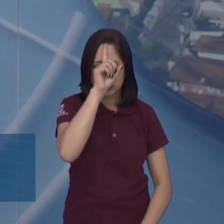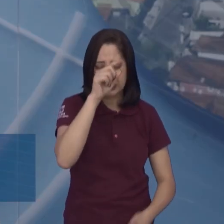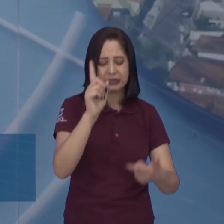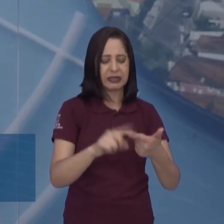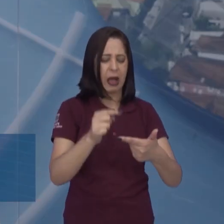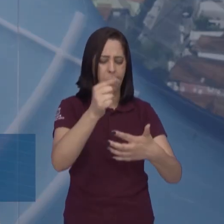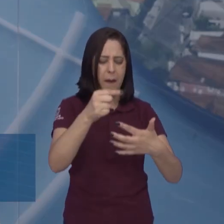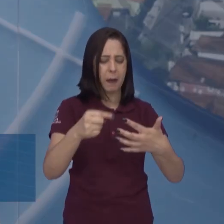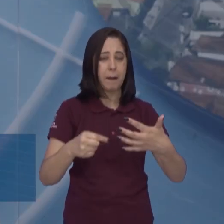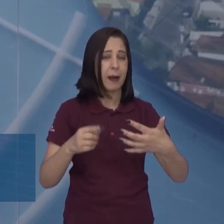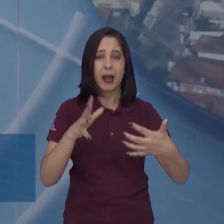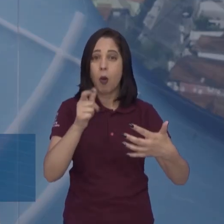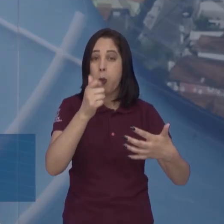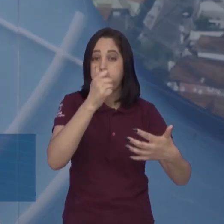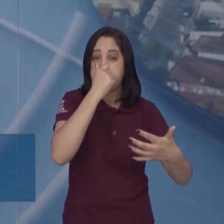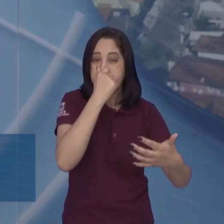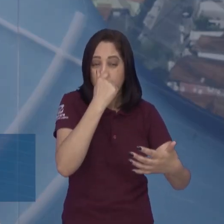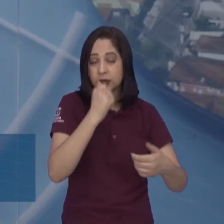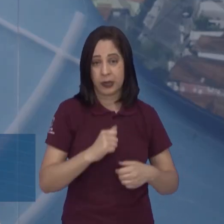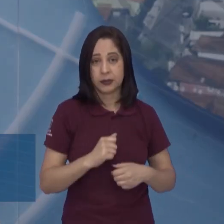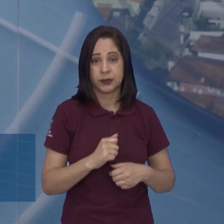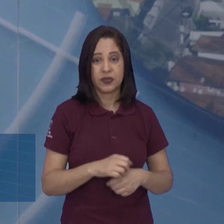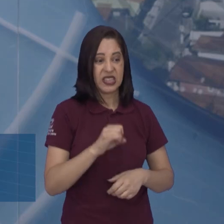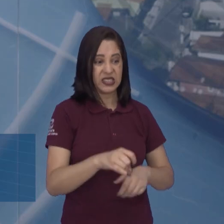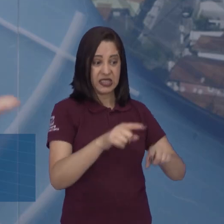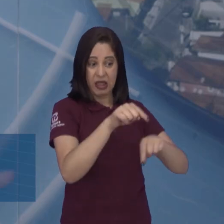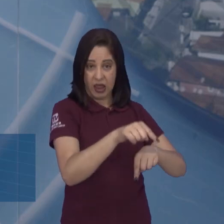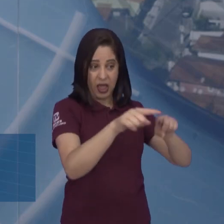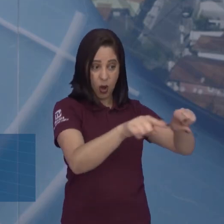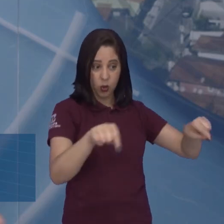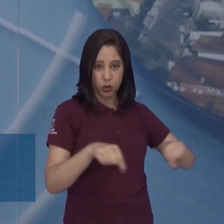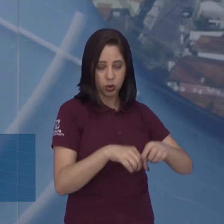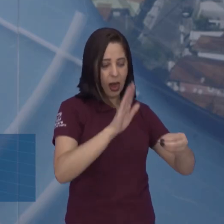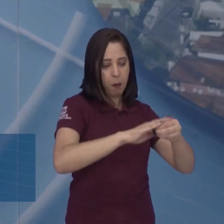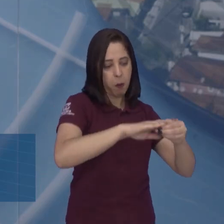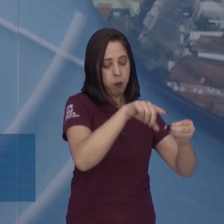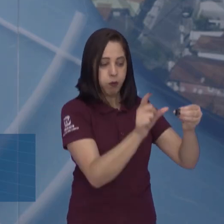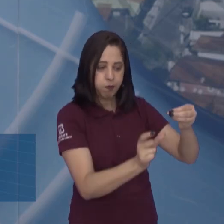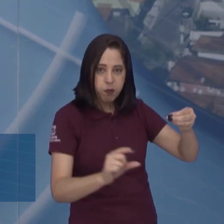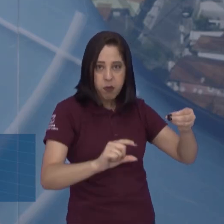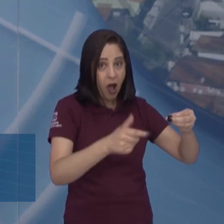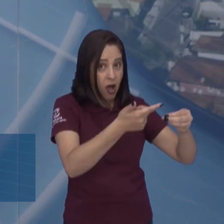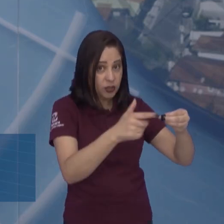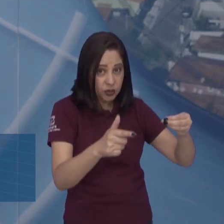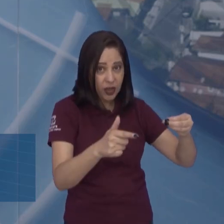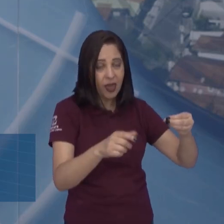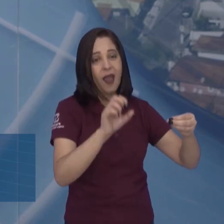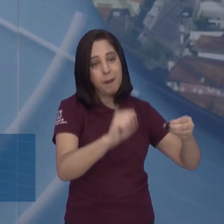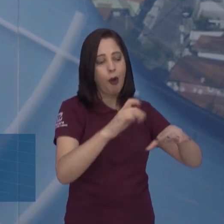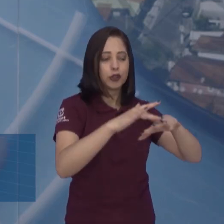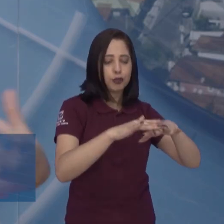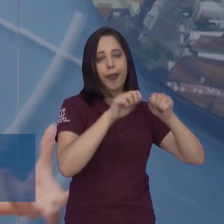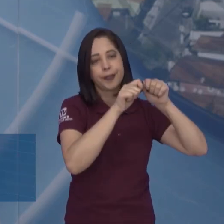porque se você não tem rede de esgoto, no caso, água tratada, tudo isso vai sendo levado em